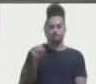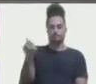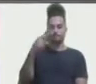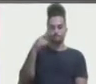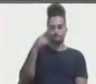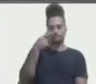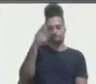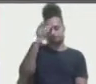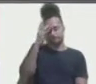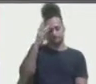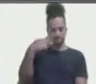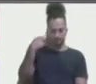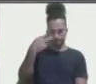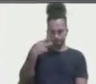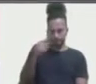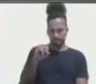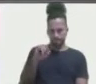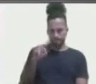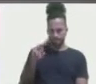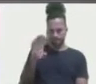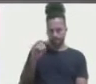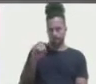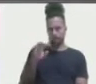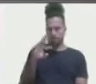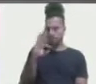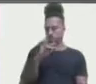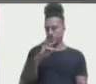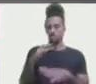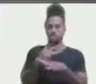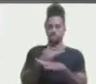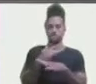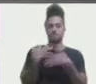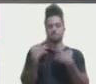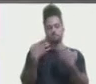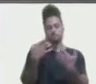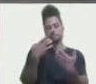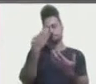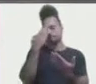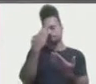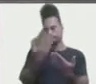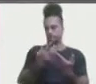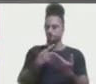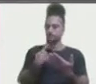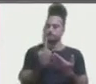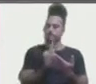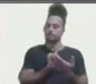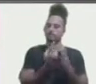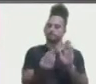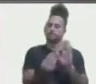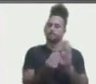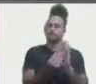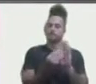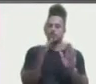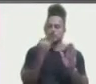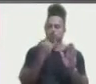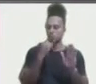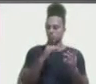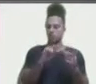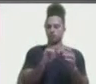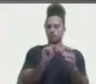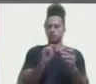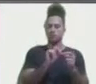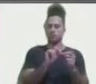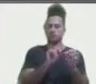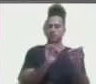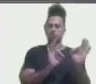vereadores é a cidade de Botucatu Eu acredito muito nisso né da gente colocar energia fazer o requerimento eh